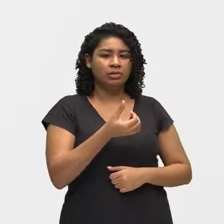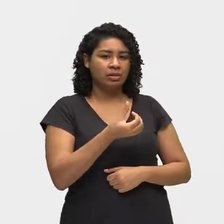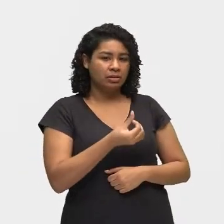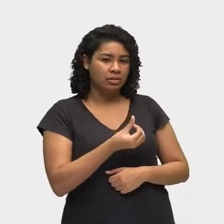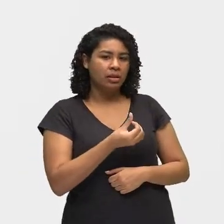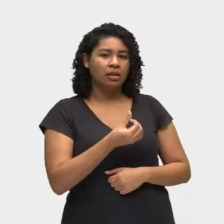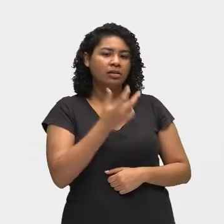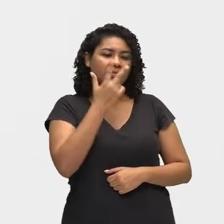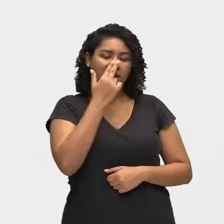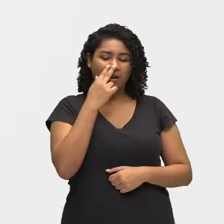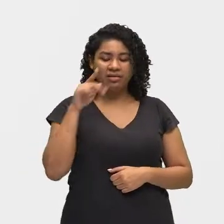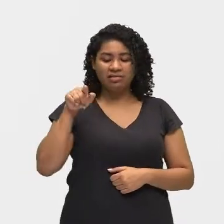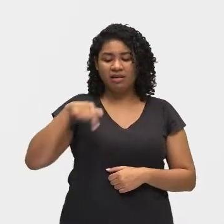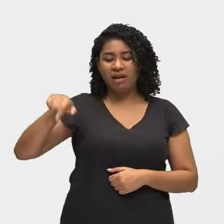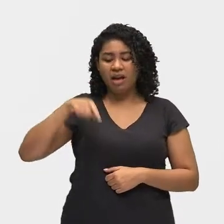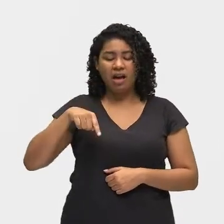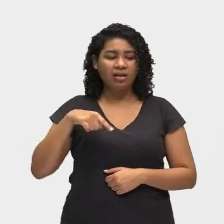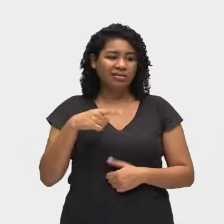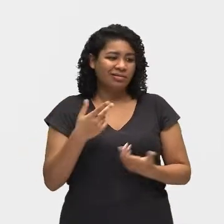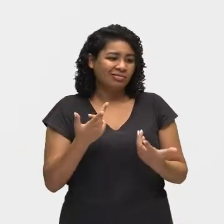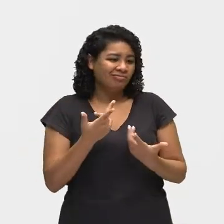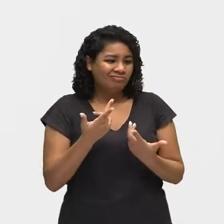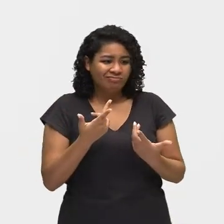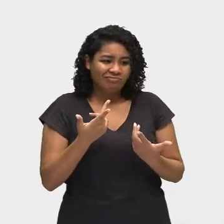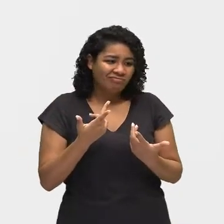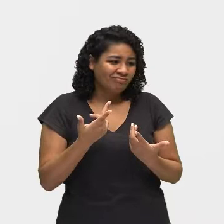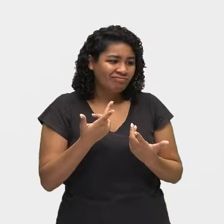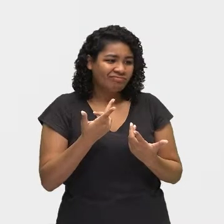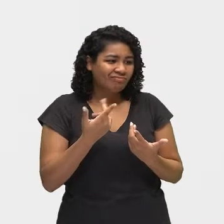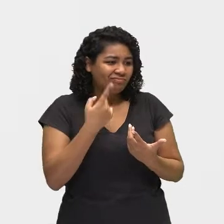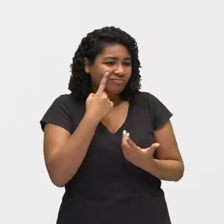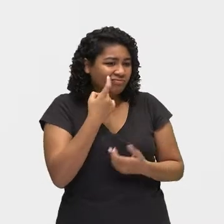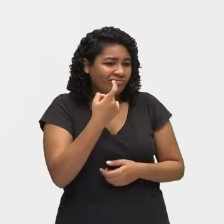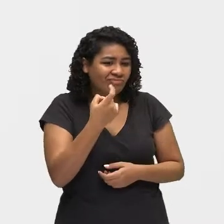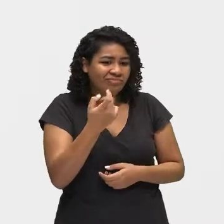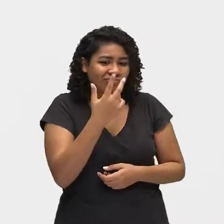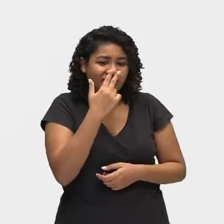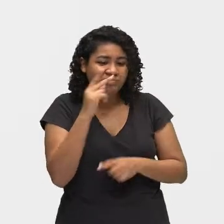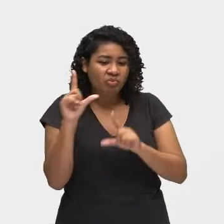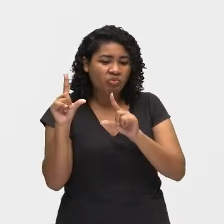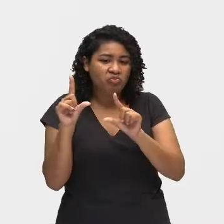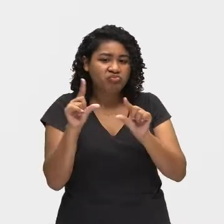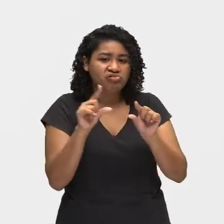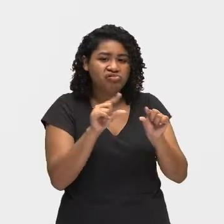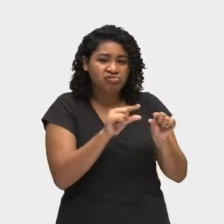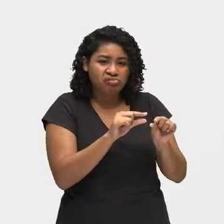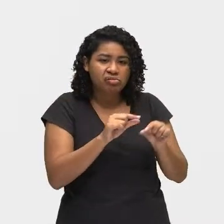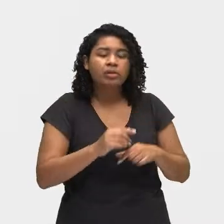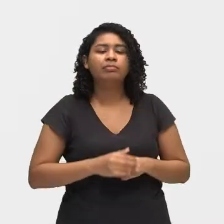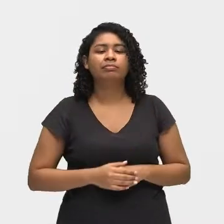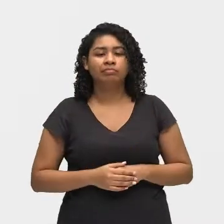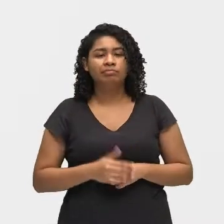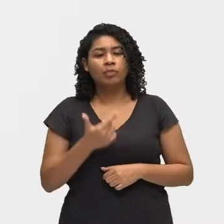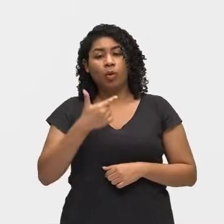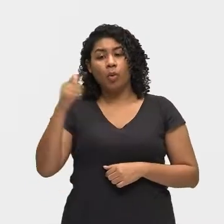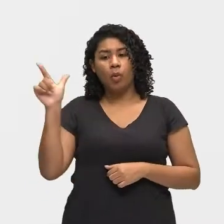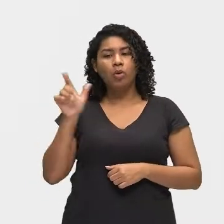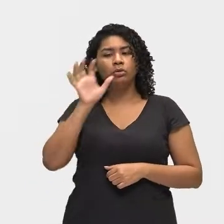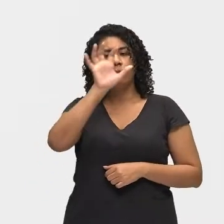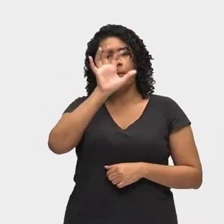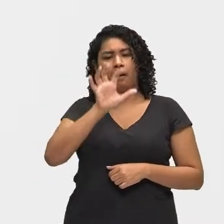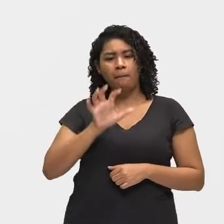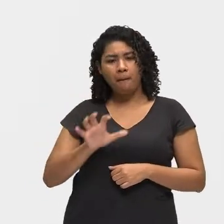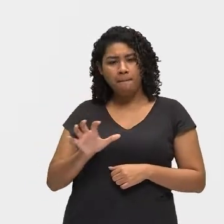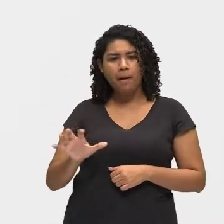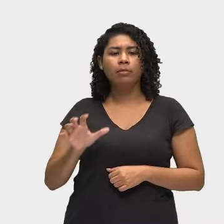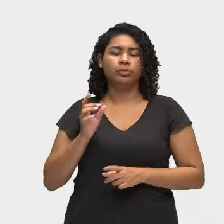encontrado quaisquer fontes de riqueza imediata que lhe fosse interessante, a exemplo do que ocorreu noutras regiões nas quais encontrou